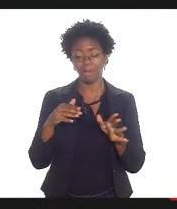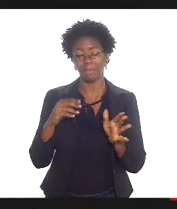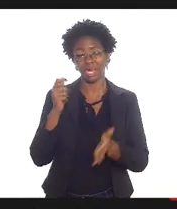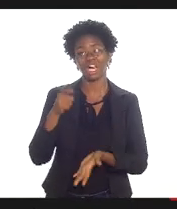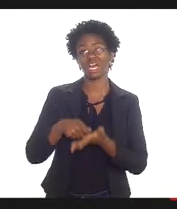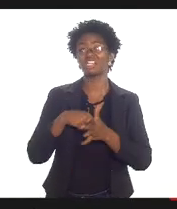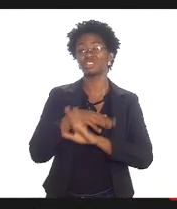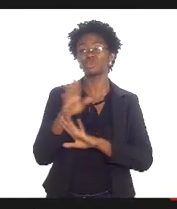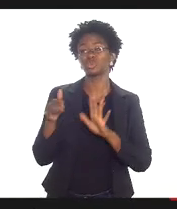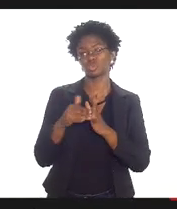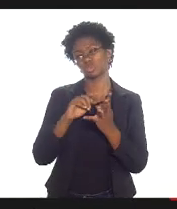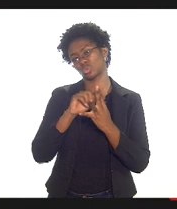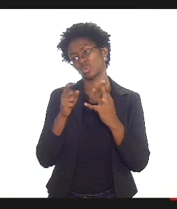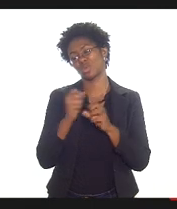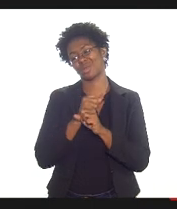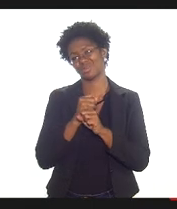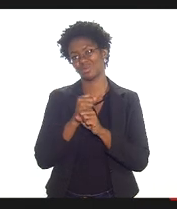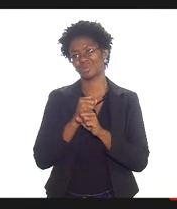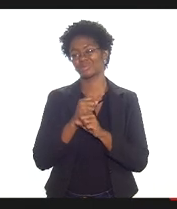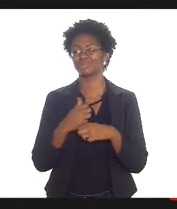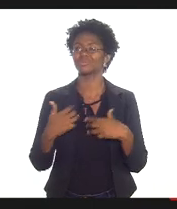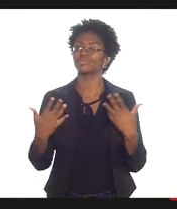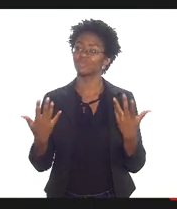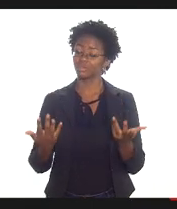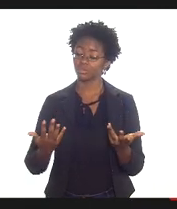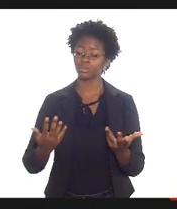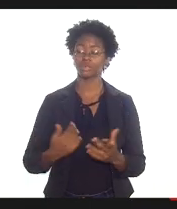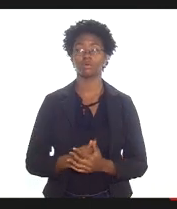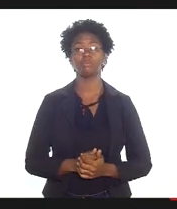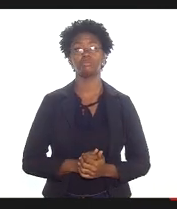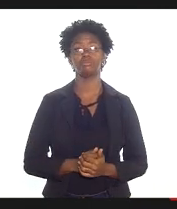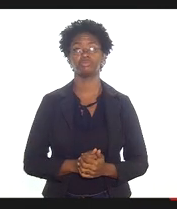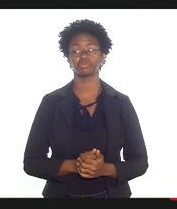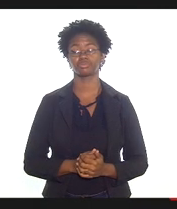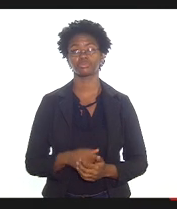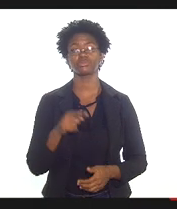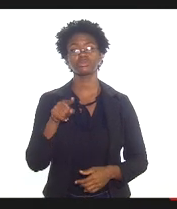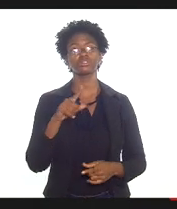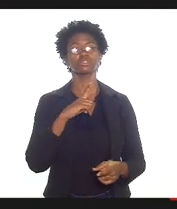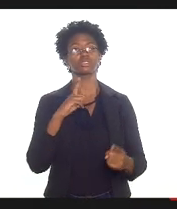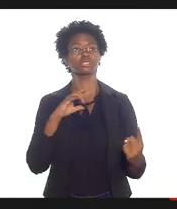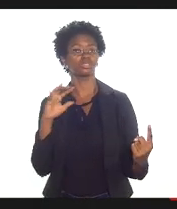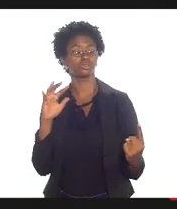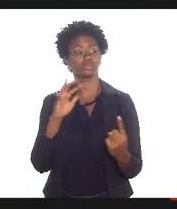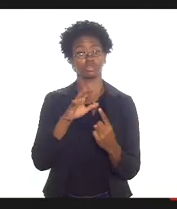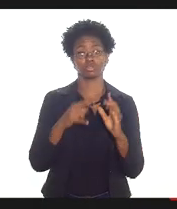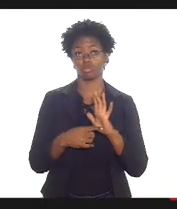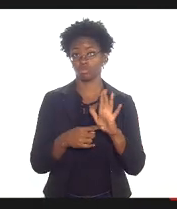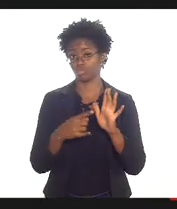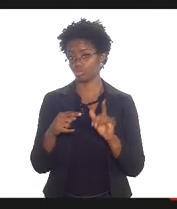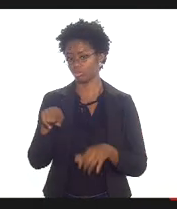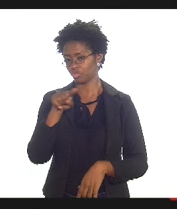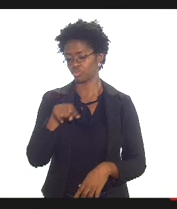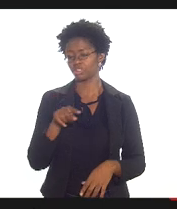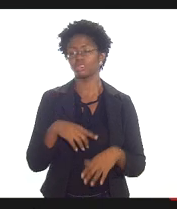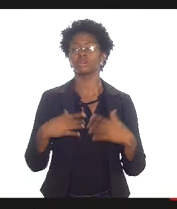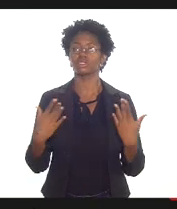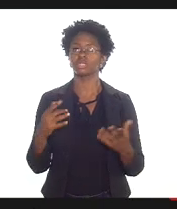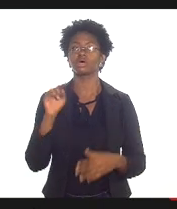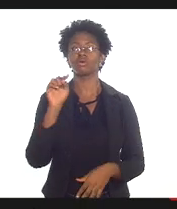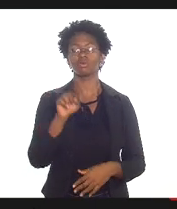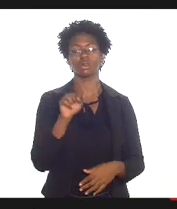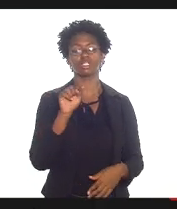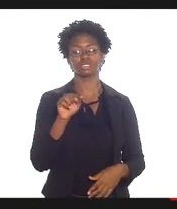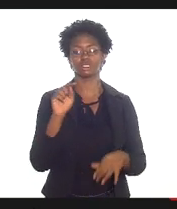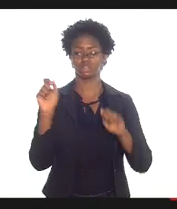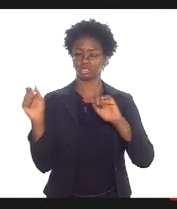do quarto ano. Isso já vai ter um efeito que eu vou mostrar para vocês. Então, aqui